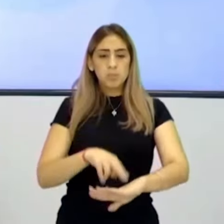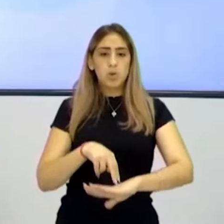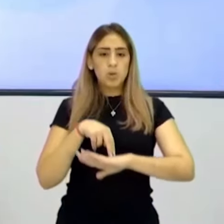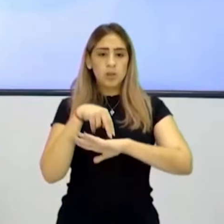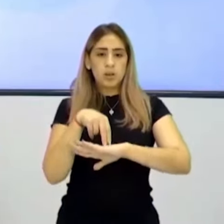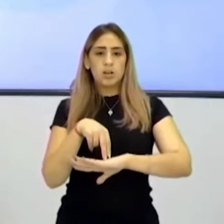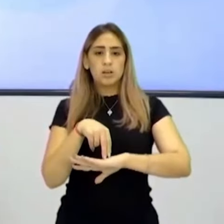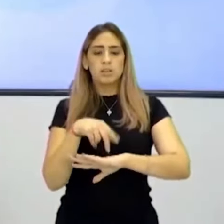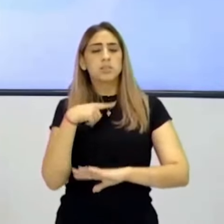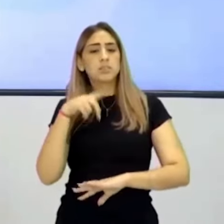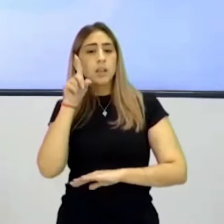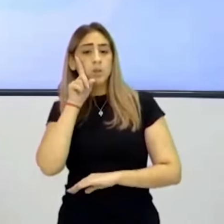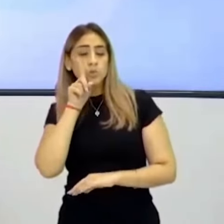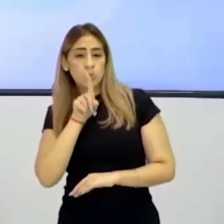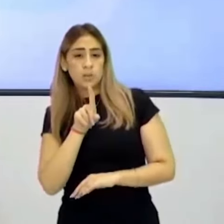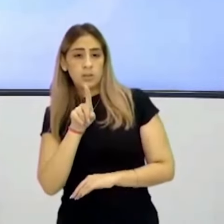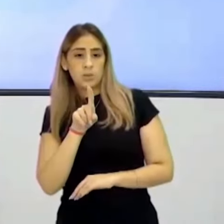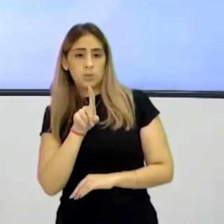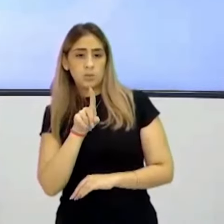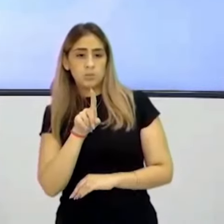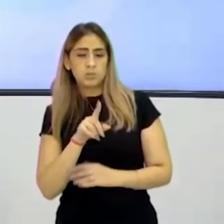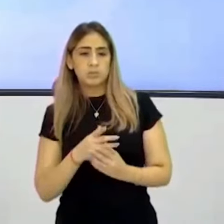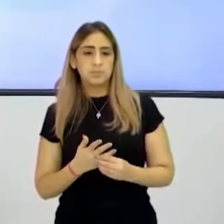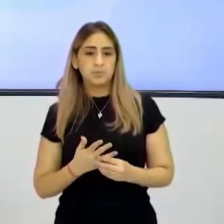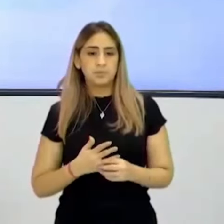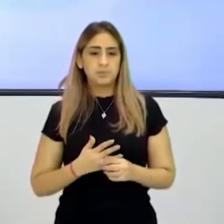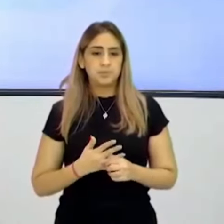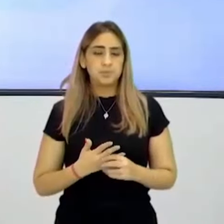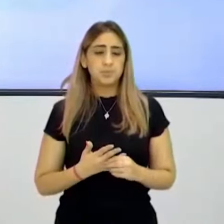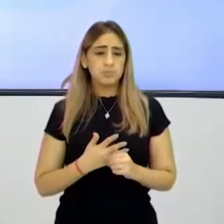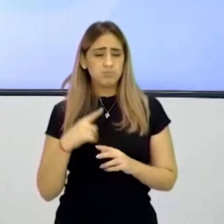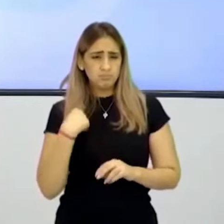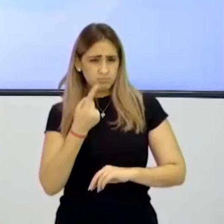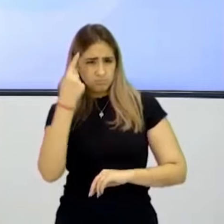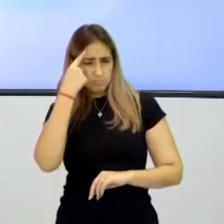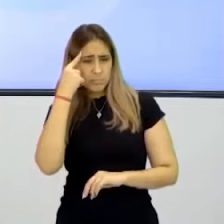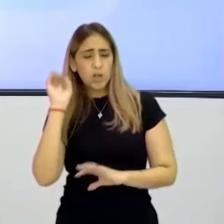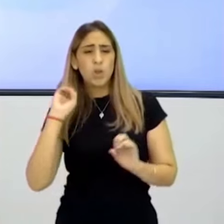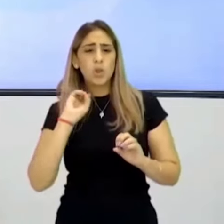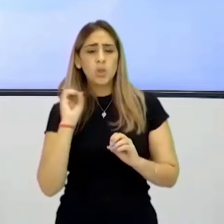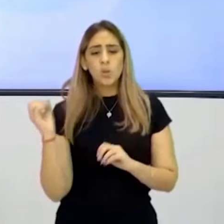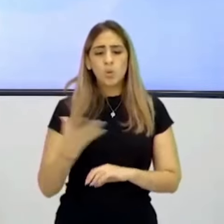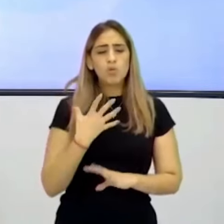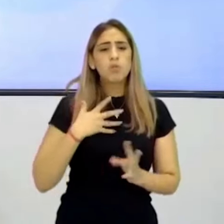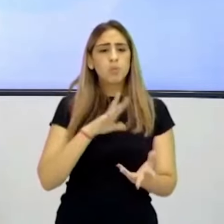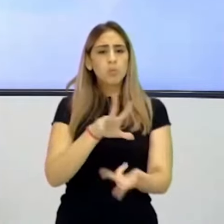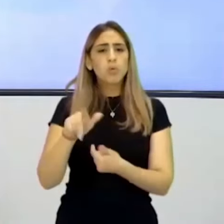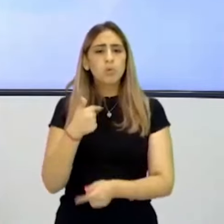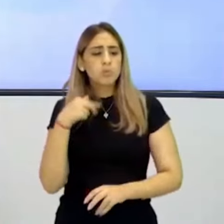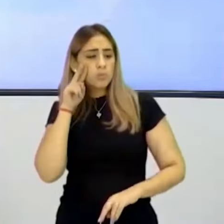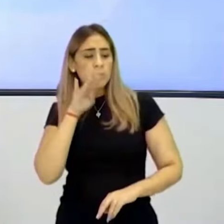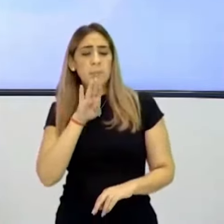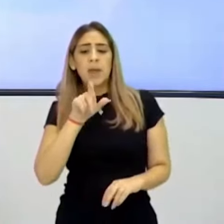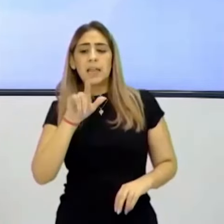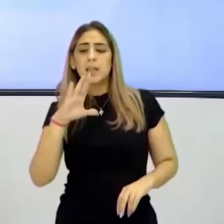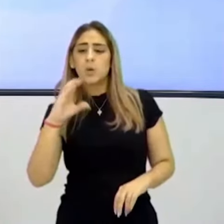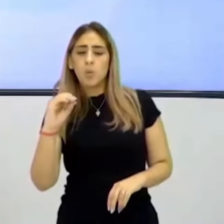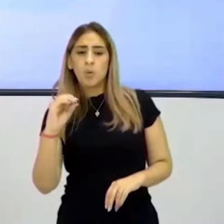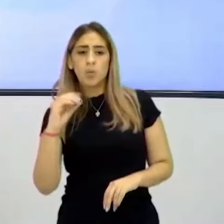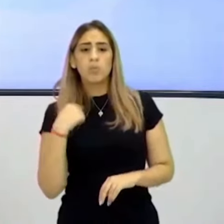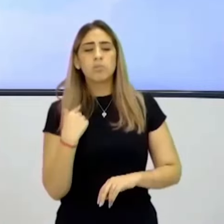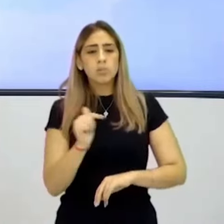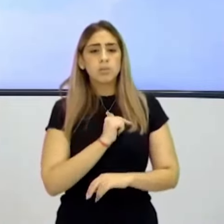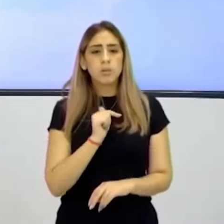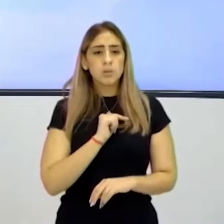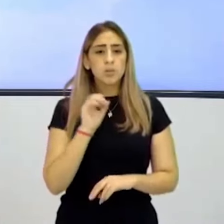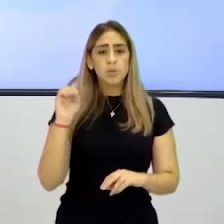aí Estados Unidos, né? Se a gente pensar esse novo mundo, é um mundo que, do ponto de vista bélico, nós temos